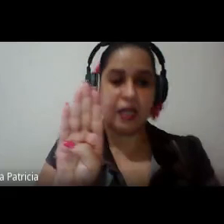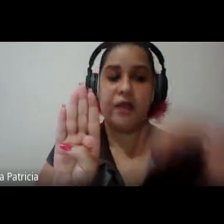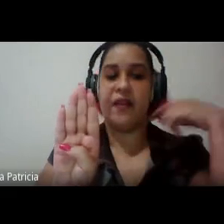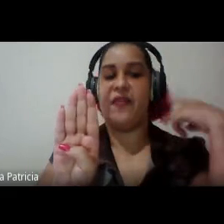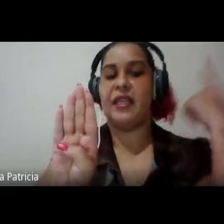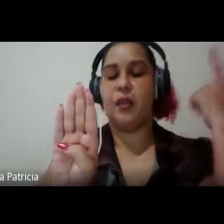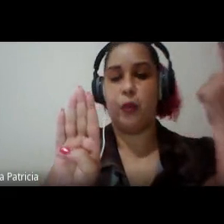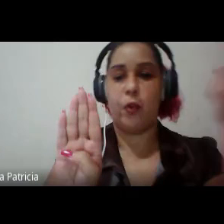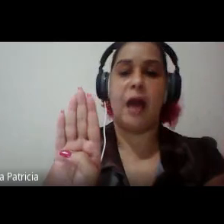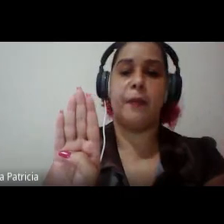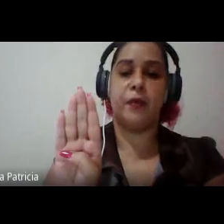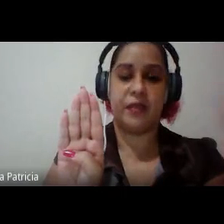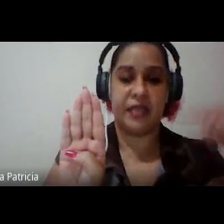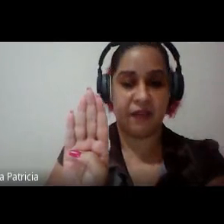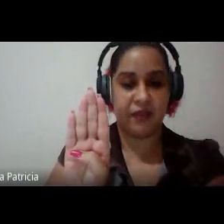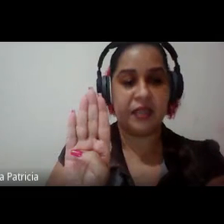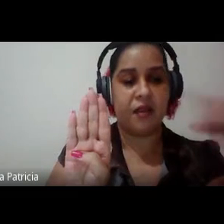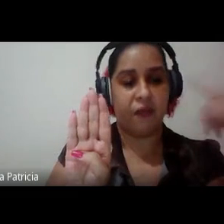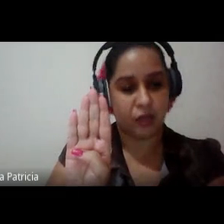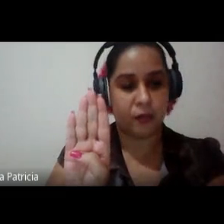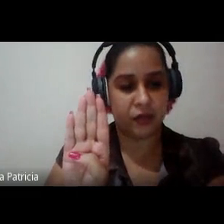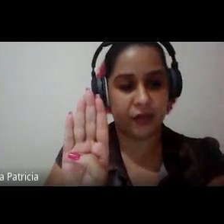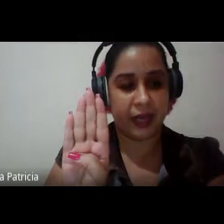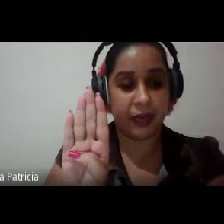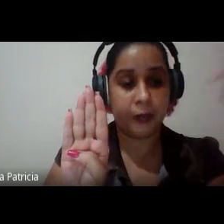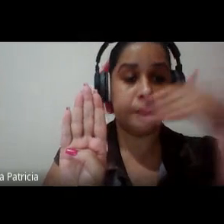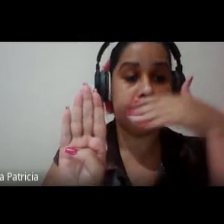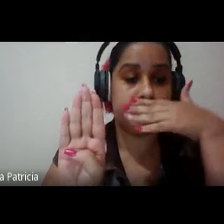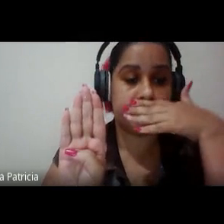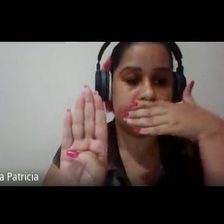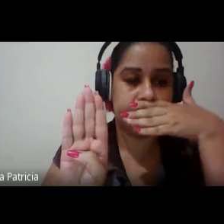se eu estiver fazendo muito rápido, vocês avisem, eu faço mais devagar.